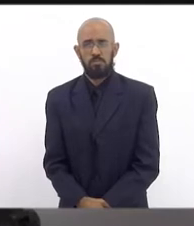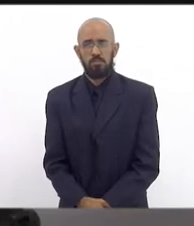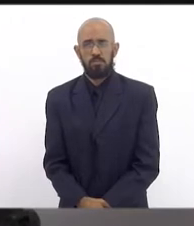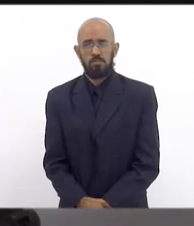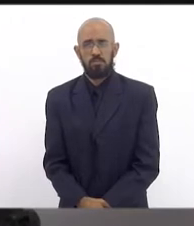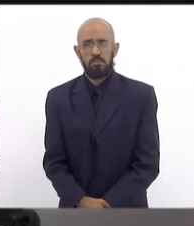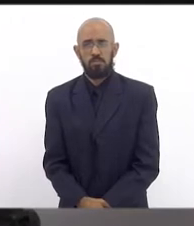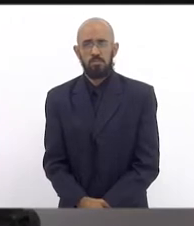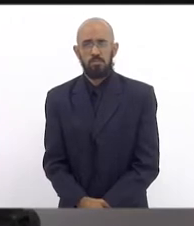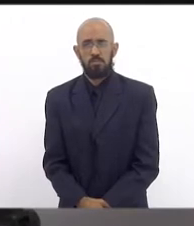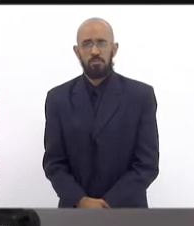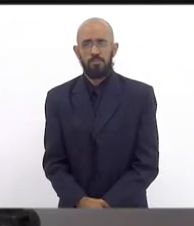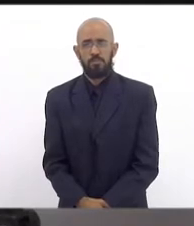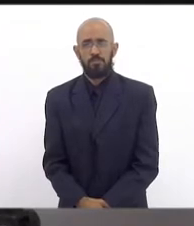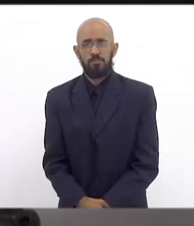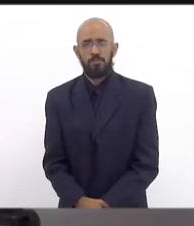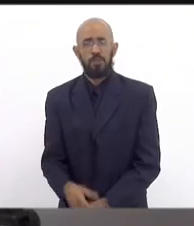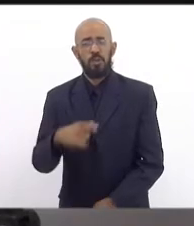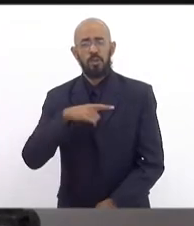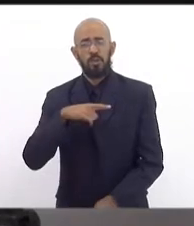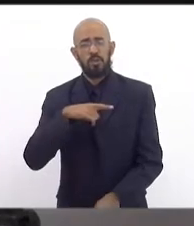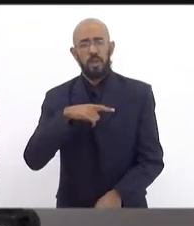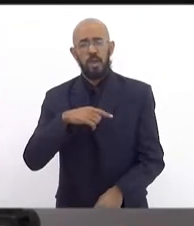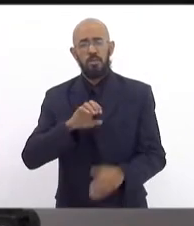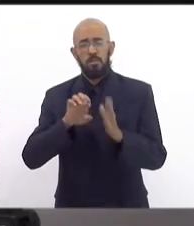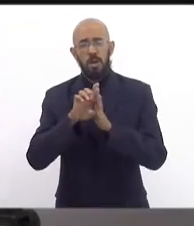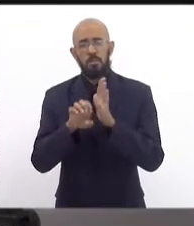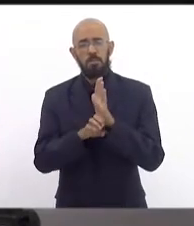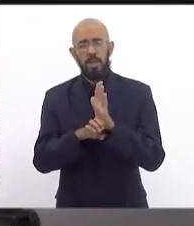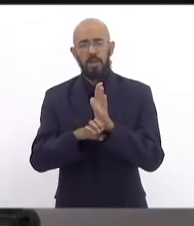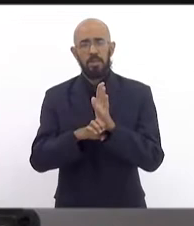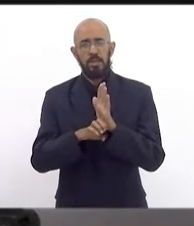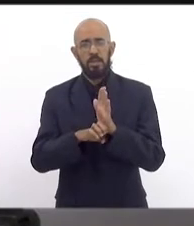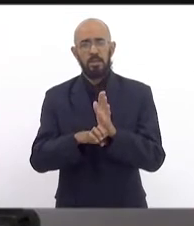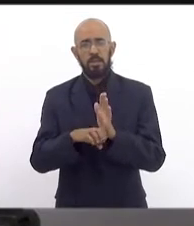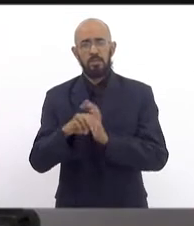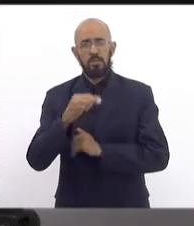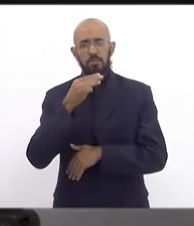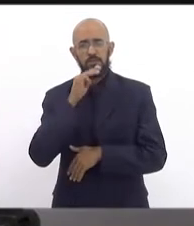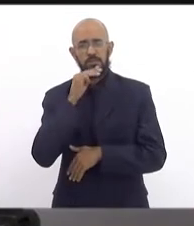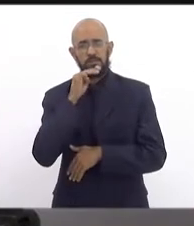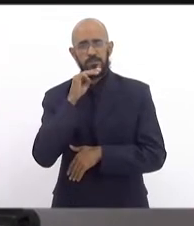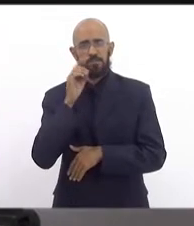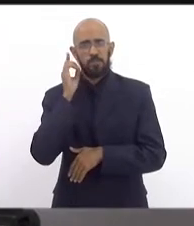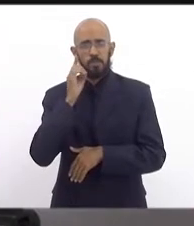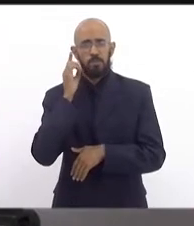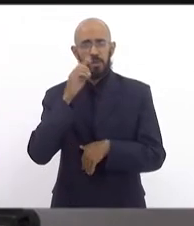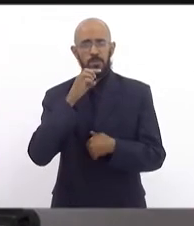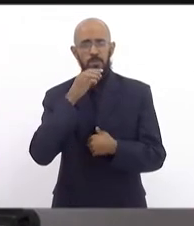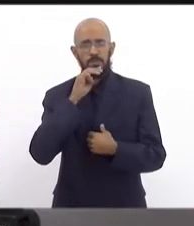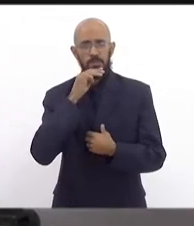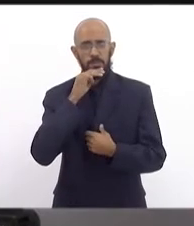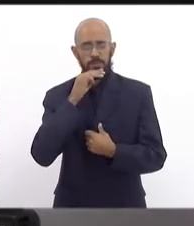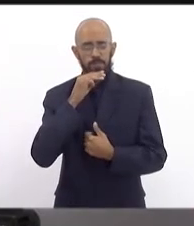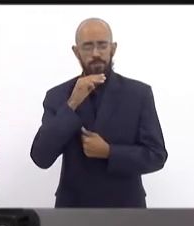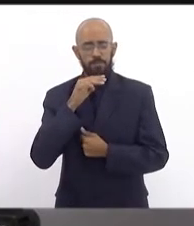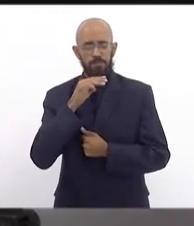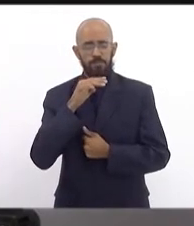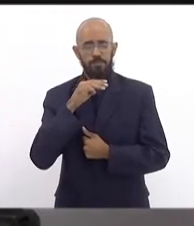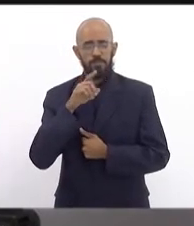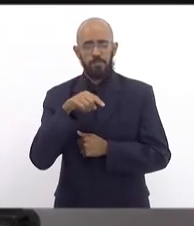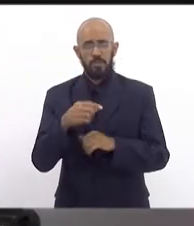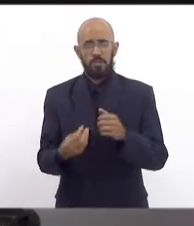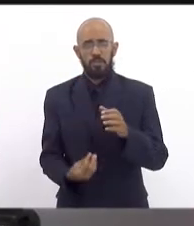e tem uma Emenda do Chiquinho da Mangueira bom e que ele na verdade é de autoria